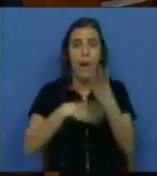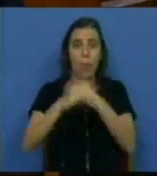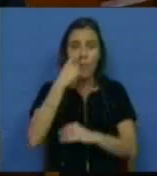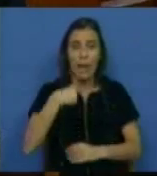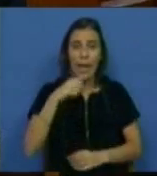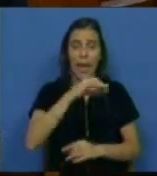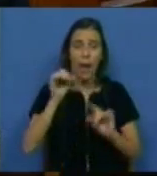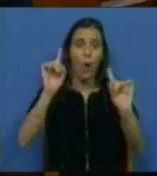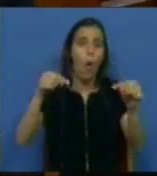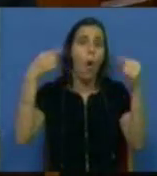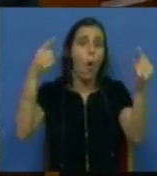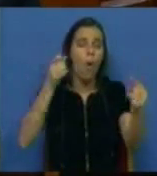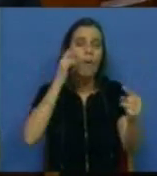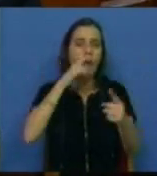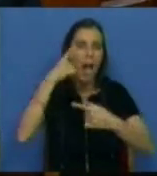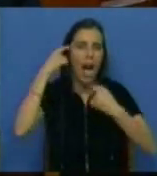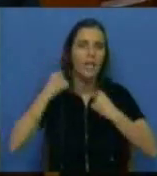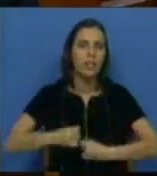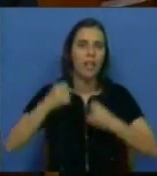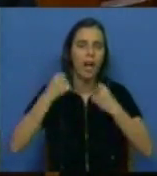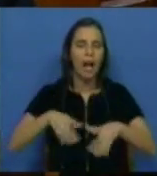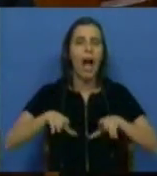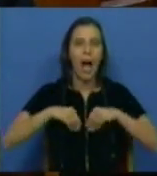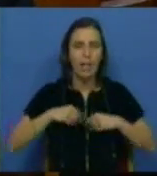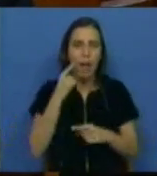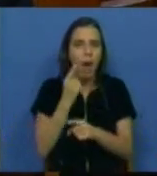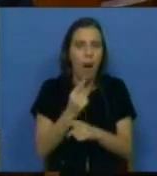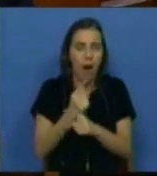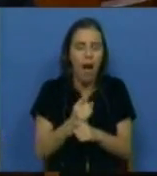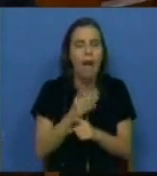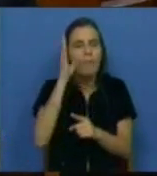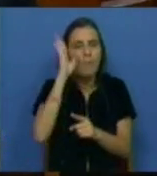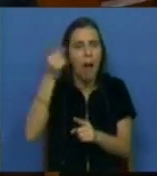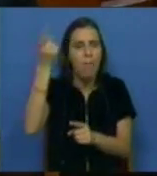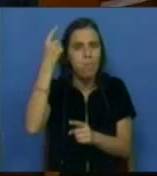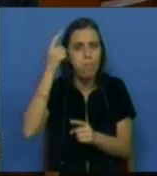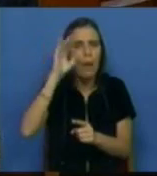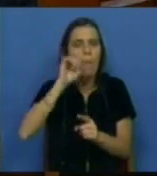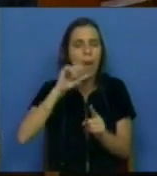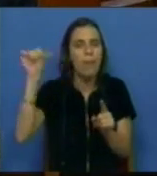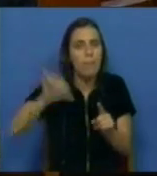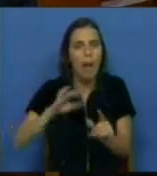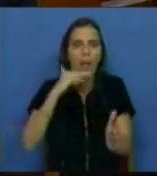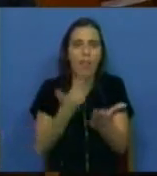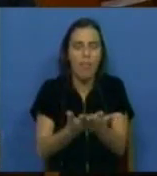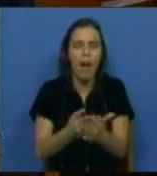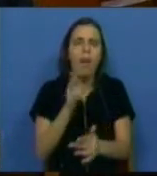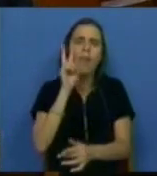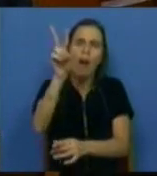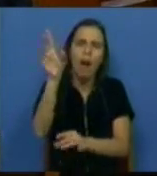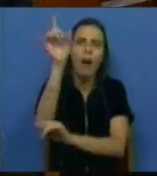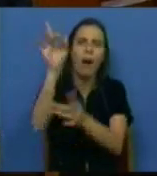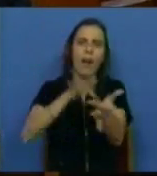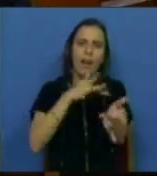com os erros dos outros quem insiste em adotá-los, ainda que com a consciência de que causarão mal. Olhem para a